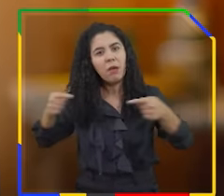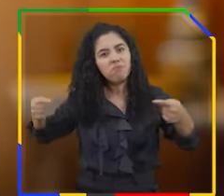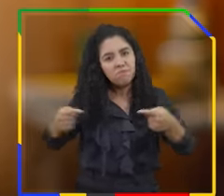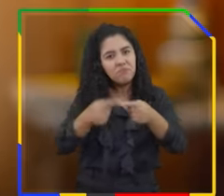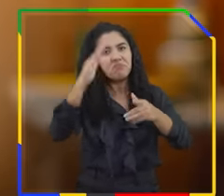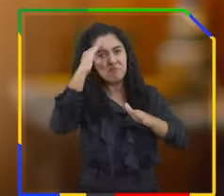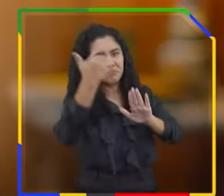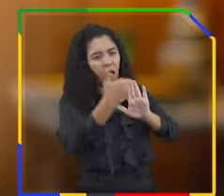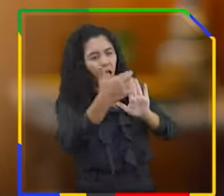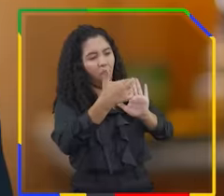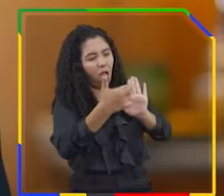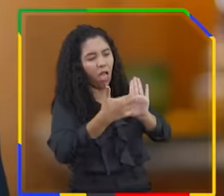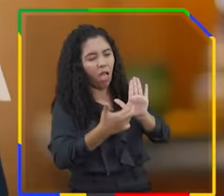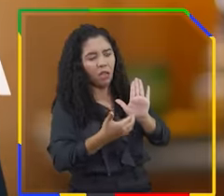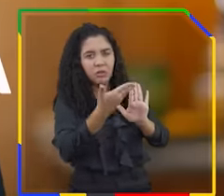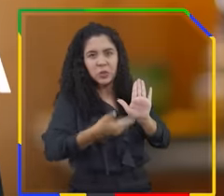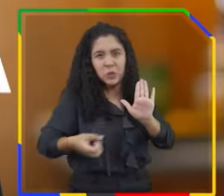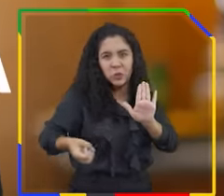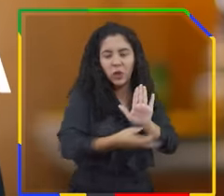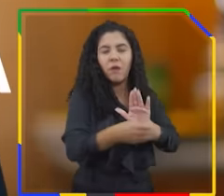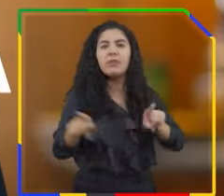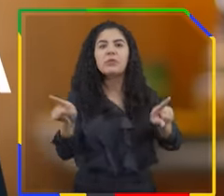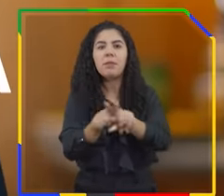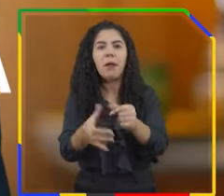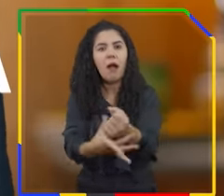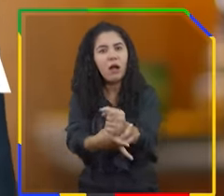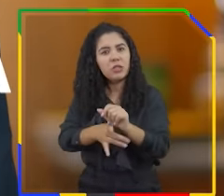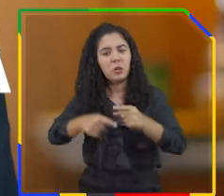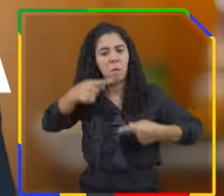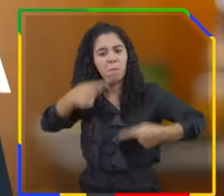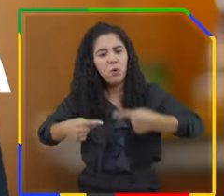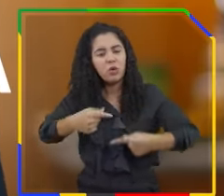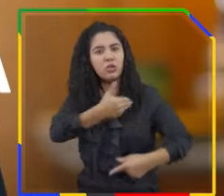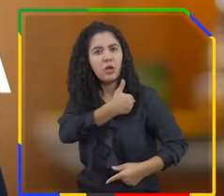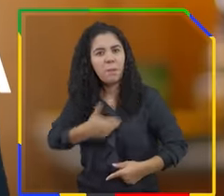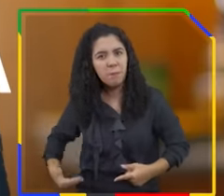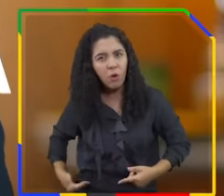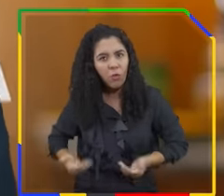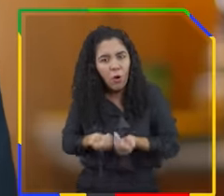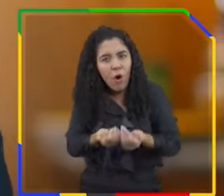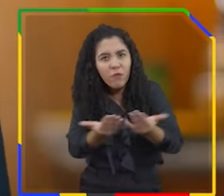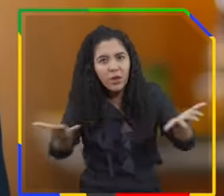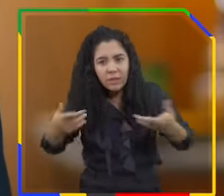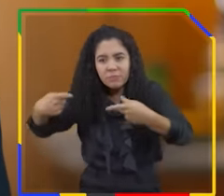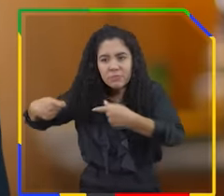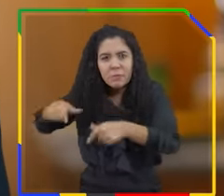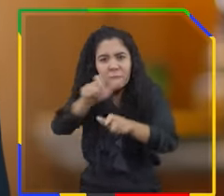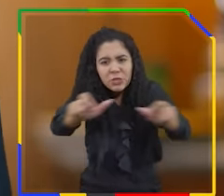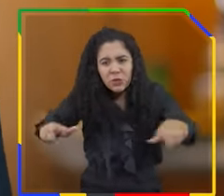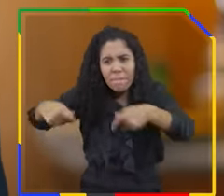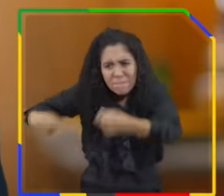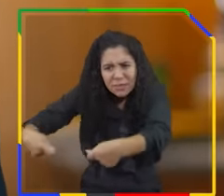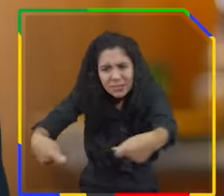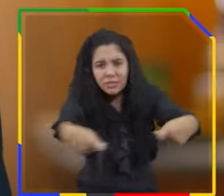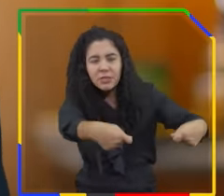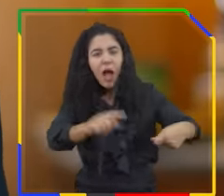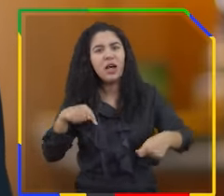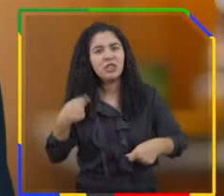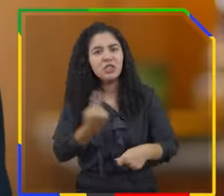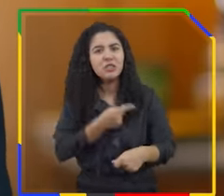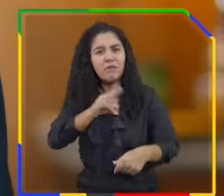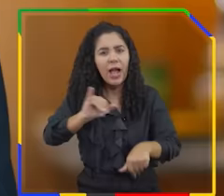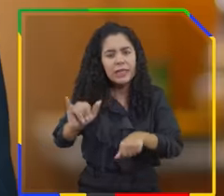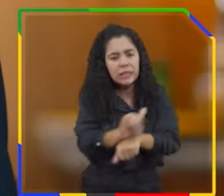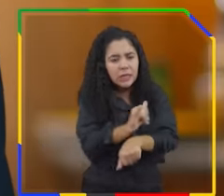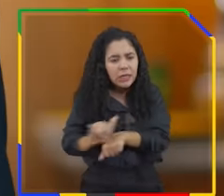da nova regra fiscal. Para garantir que as políticas públicas cheguem a quem realmente necessita, nós vamos aperfeiçoar